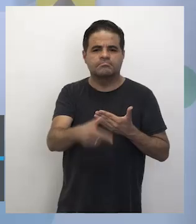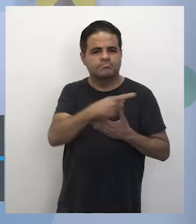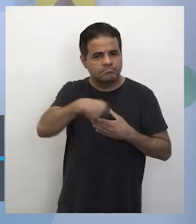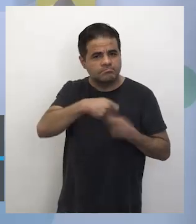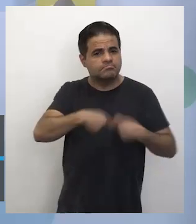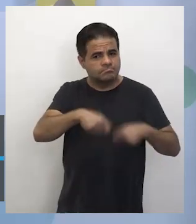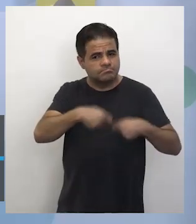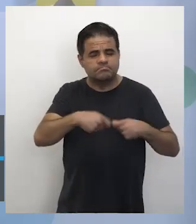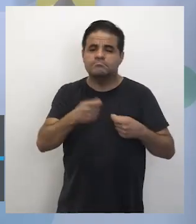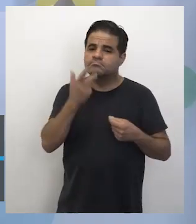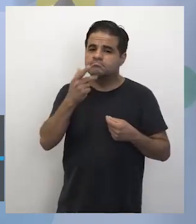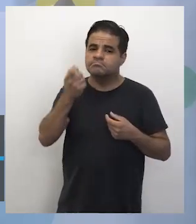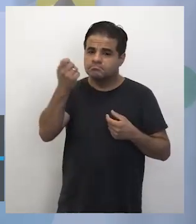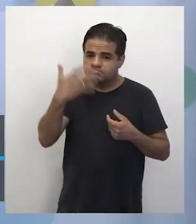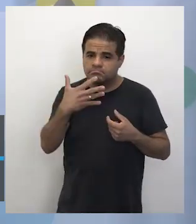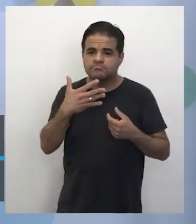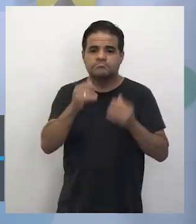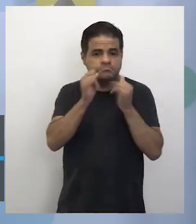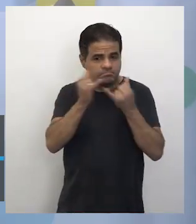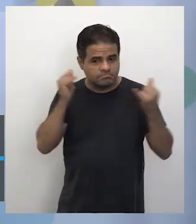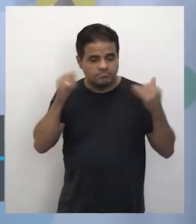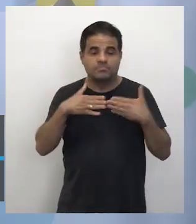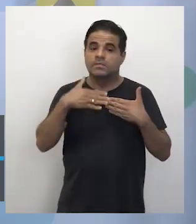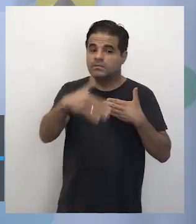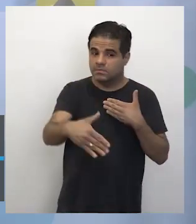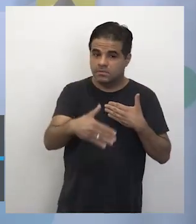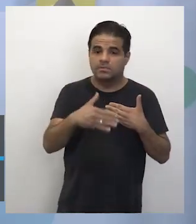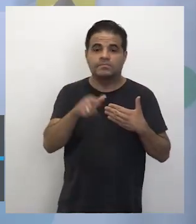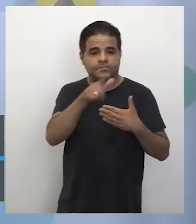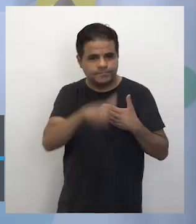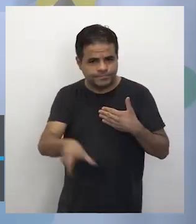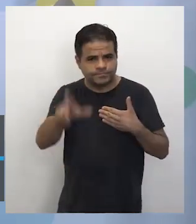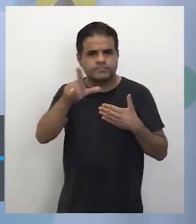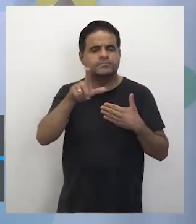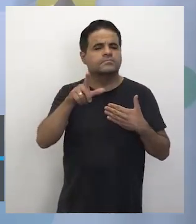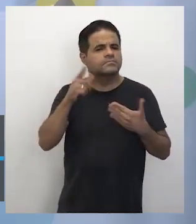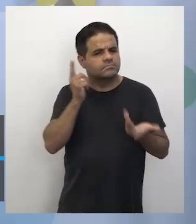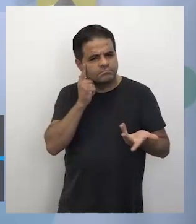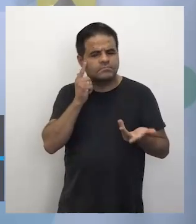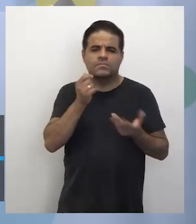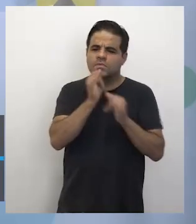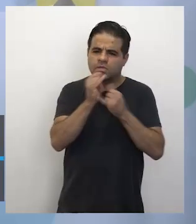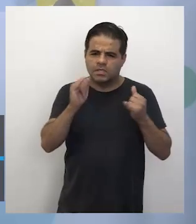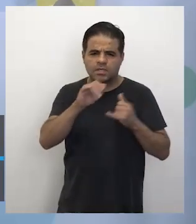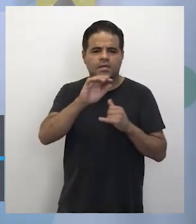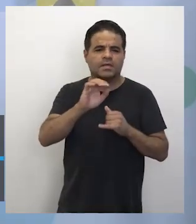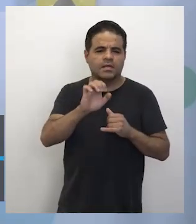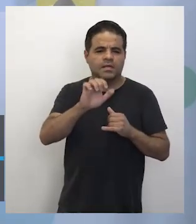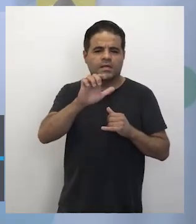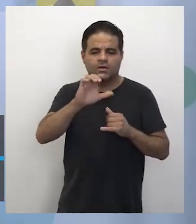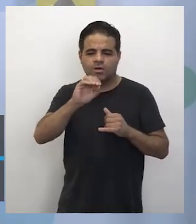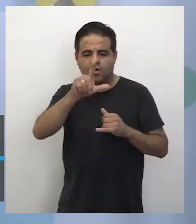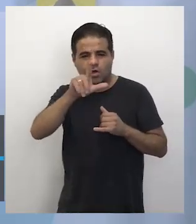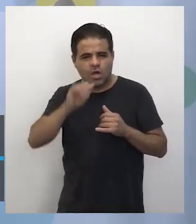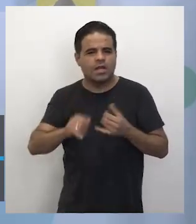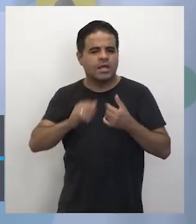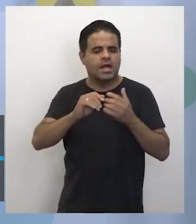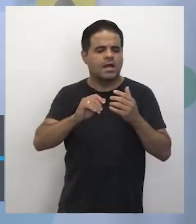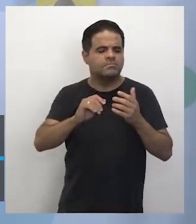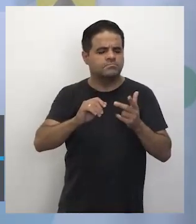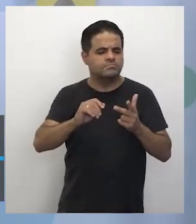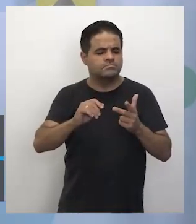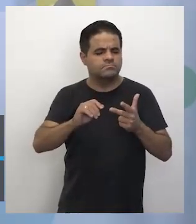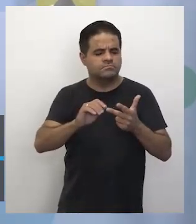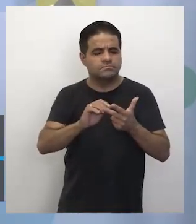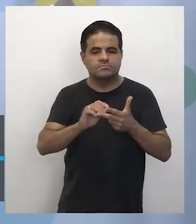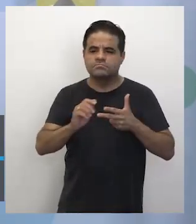de hidrelétricas, né? A Nelma comentando com a gente aqui. Na questão da energia eólica. A eólica e a solar poderia ser